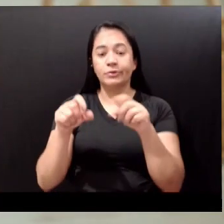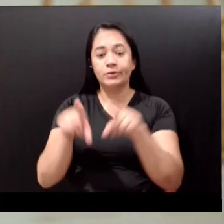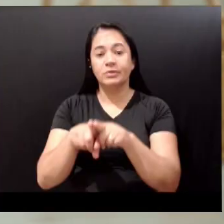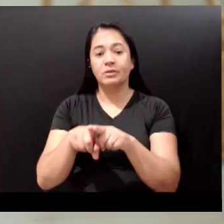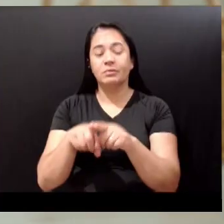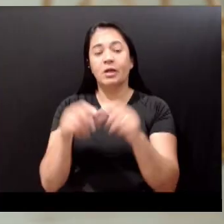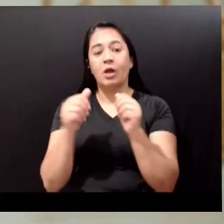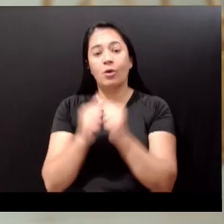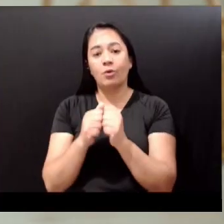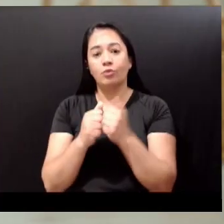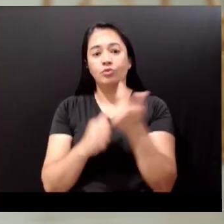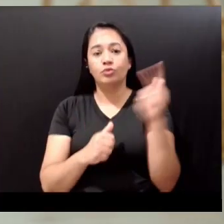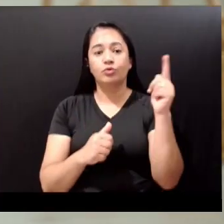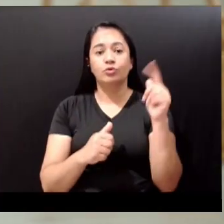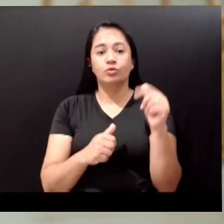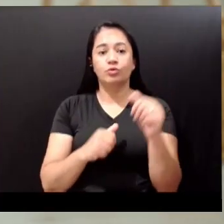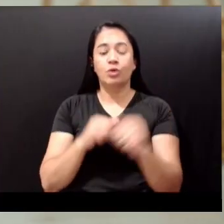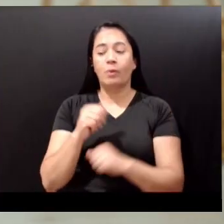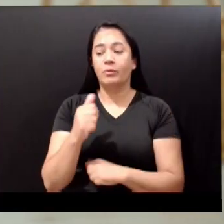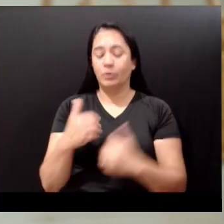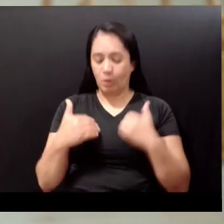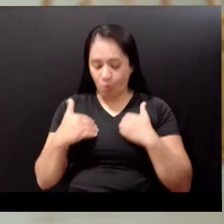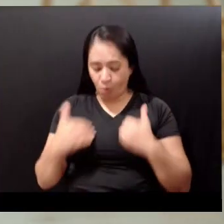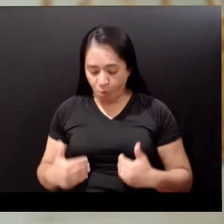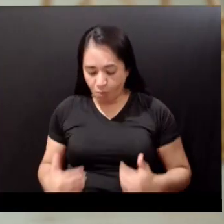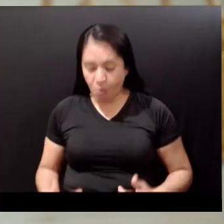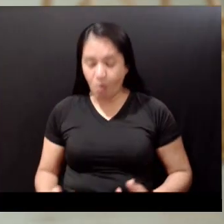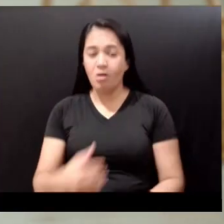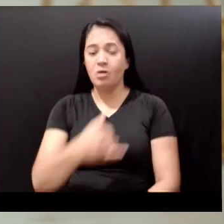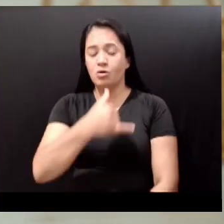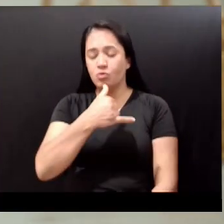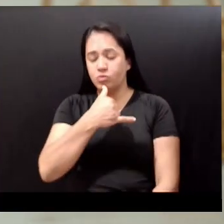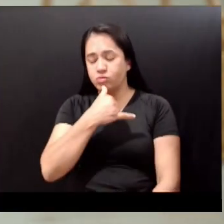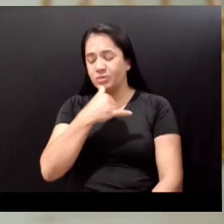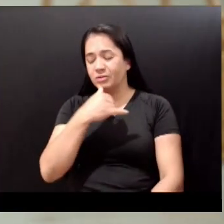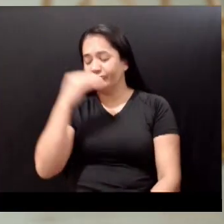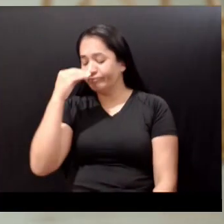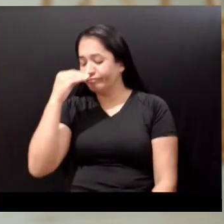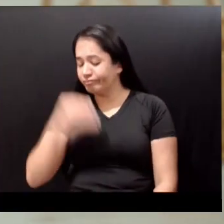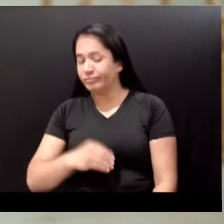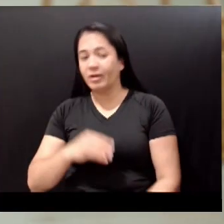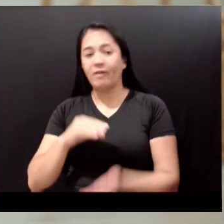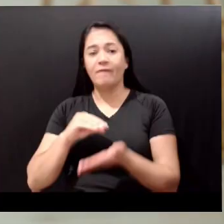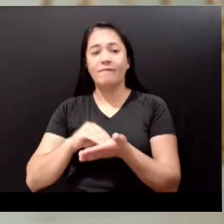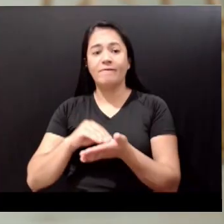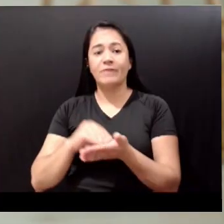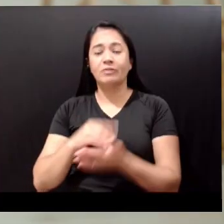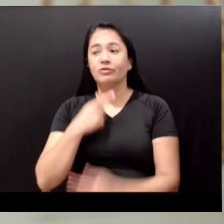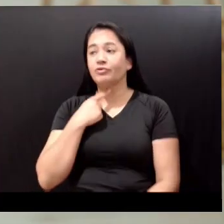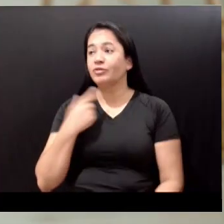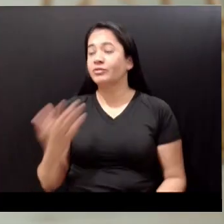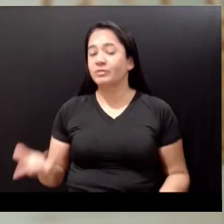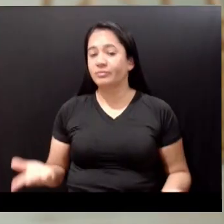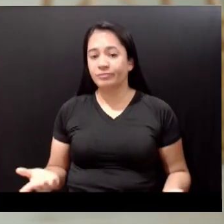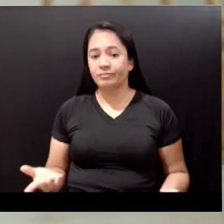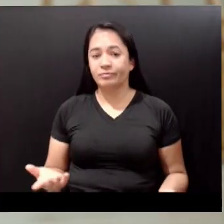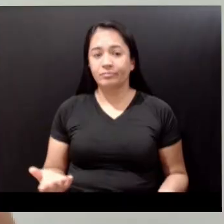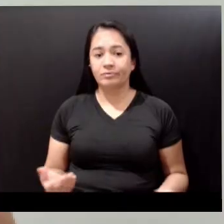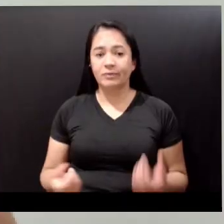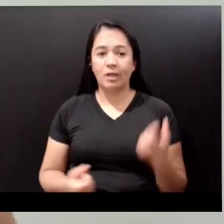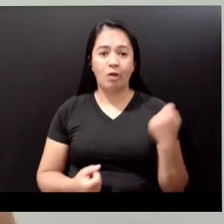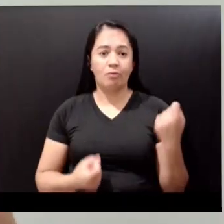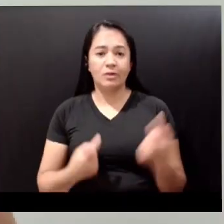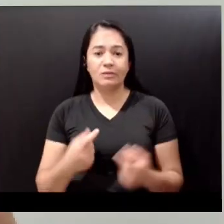pode também se acompanhar de alteração do humor, de tristeza, de desânimo, de falta de vontade de fazer as